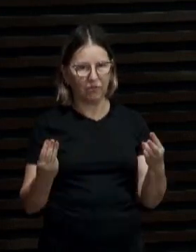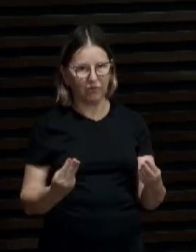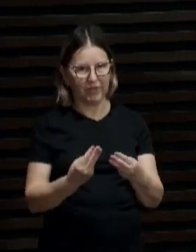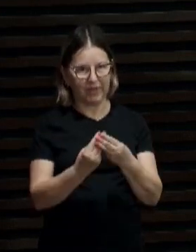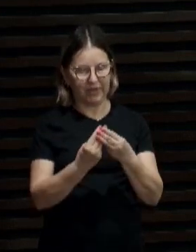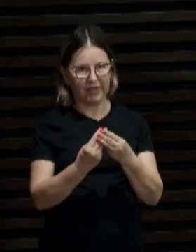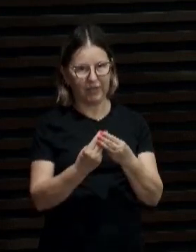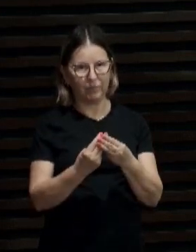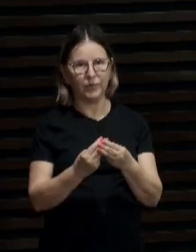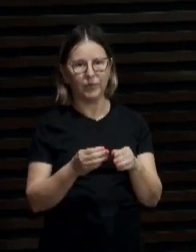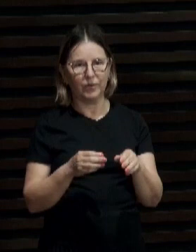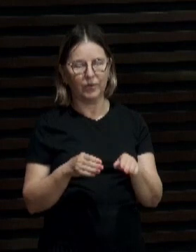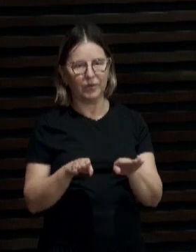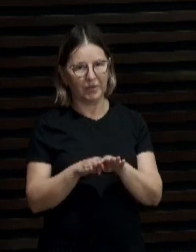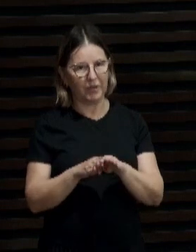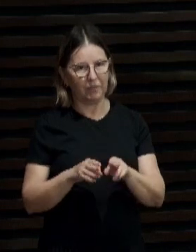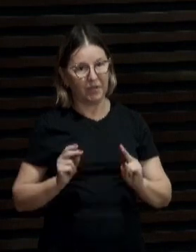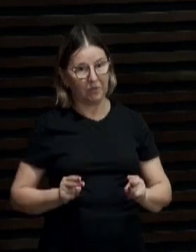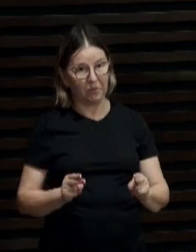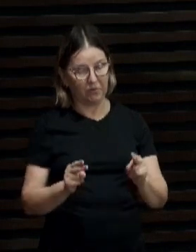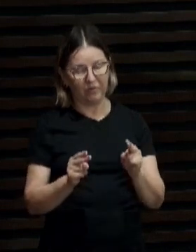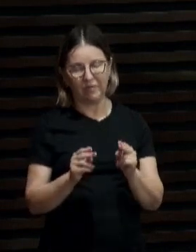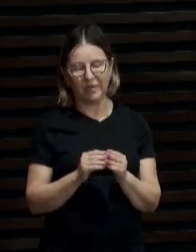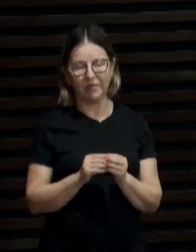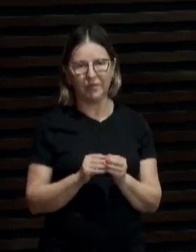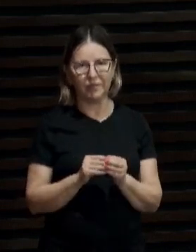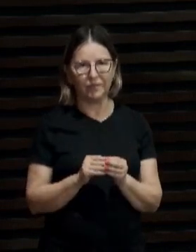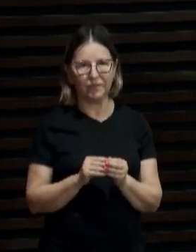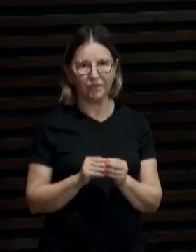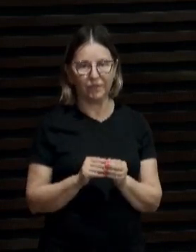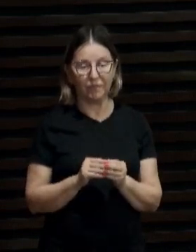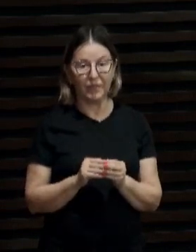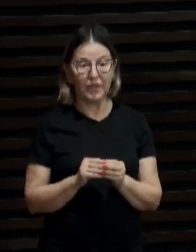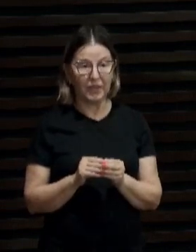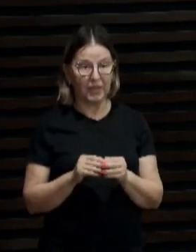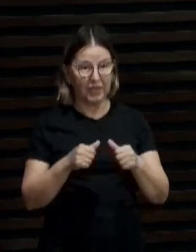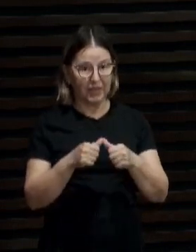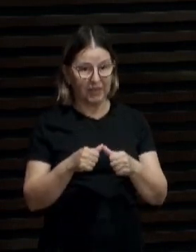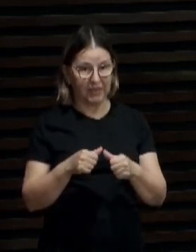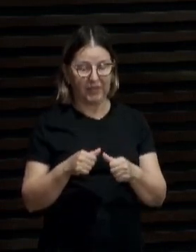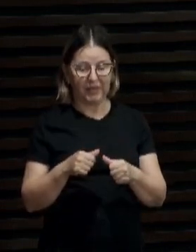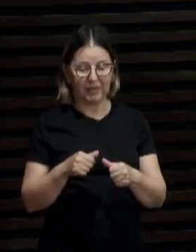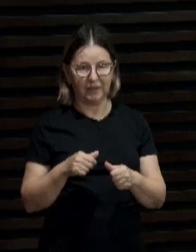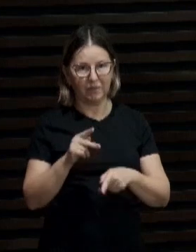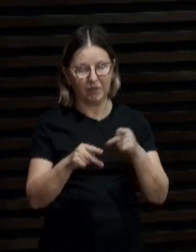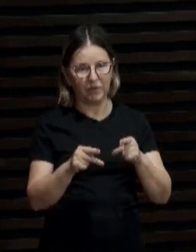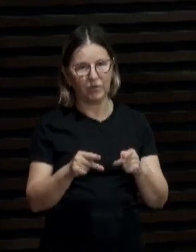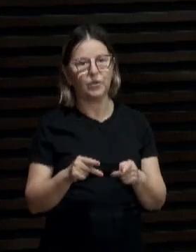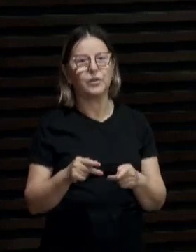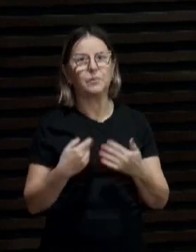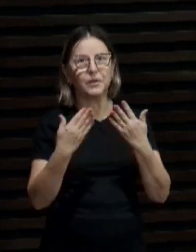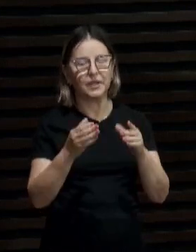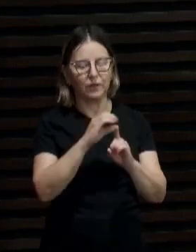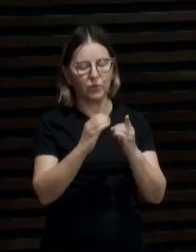esses irmãos, eles prestavam culto e se ajoelhavam somente a Deus. E a percepção que ele deflagrou sobre a igreja